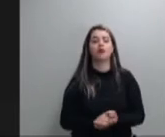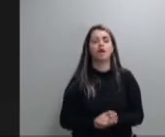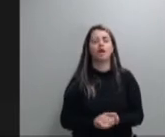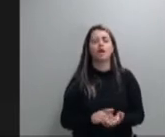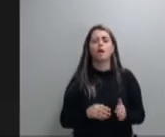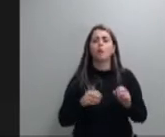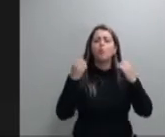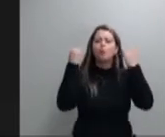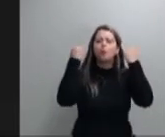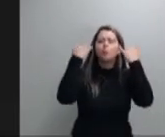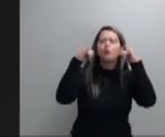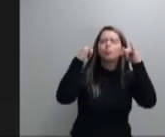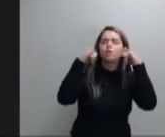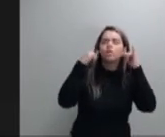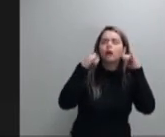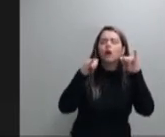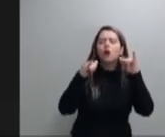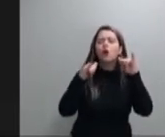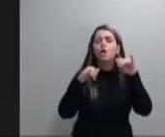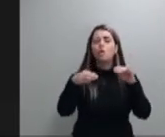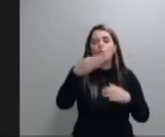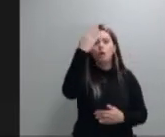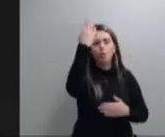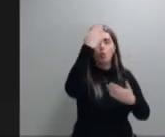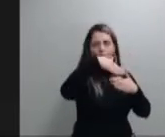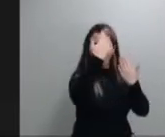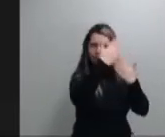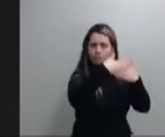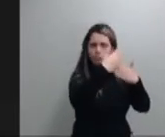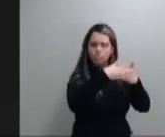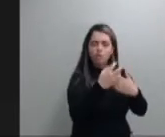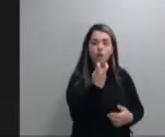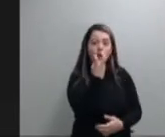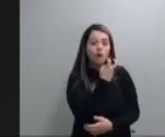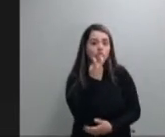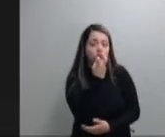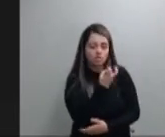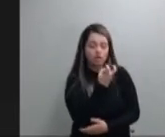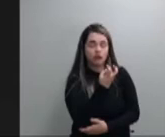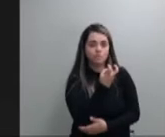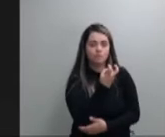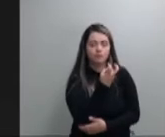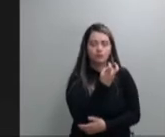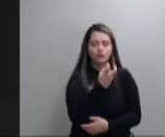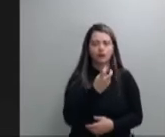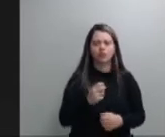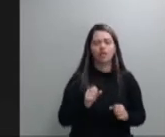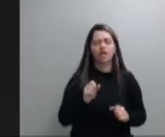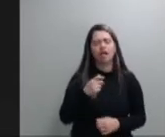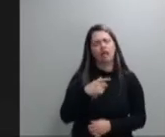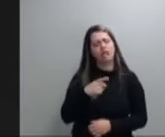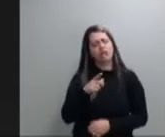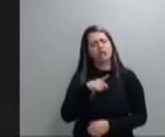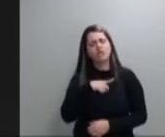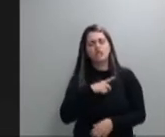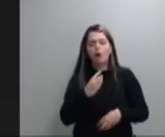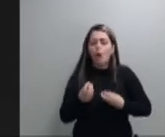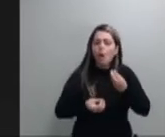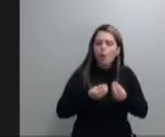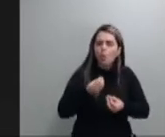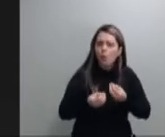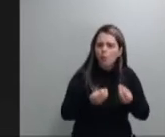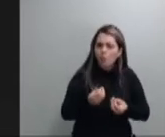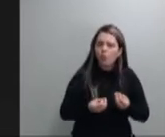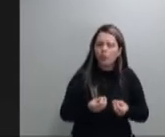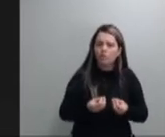oral, sendo, a meu ver, possível realizar uma projeção de resultados, de sorte que, quanto mais cedo